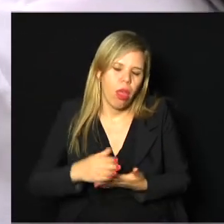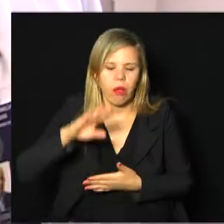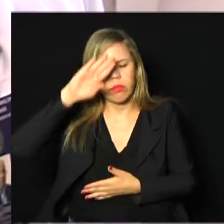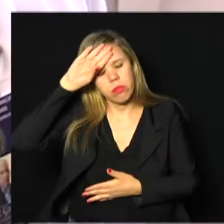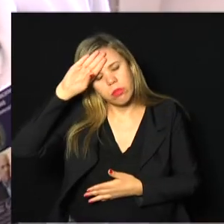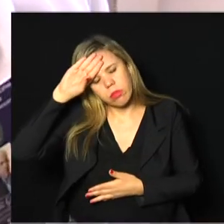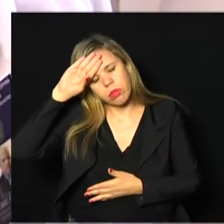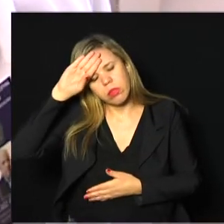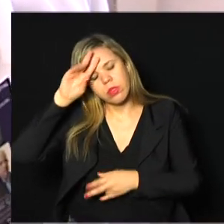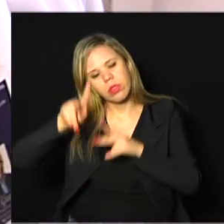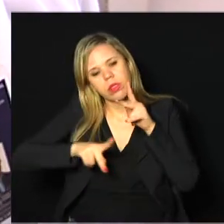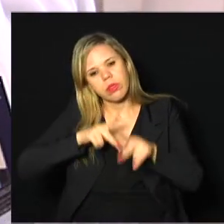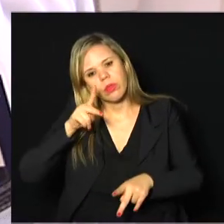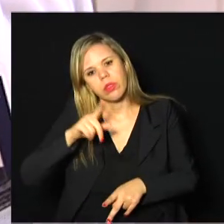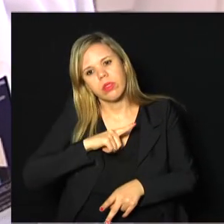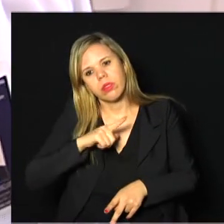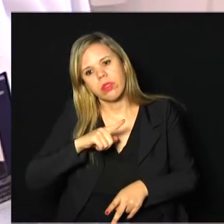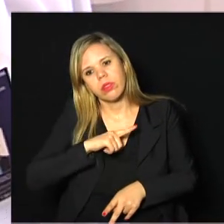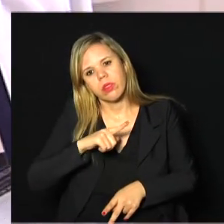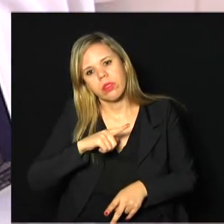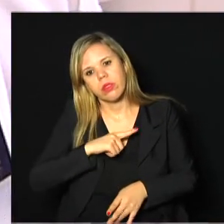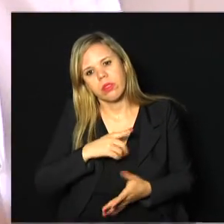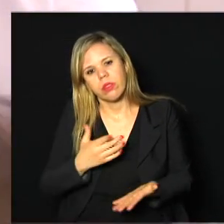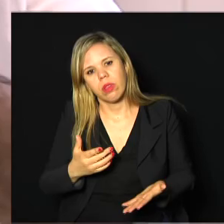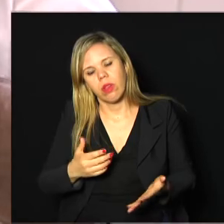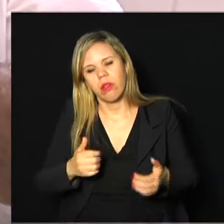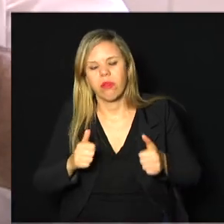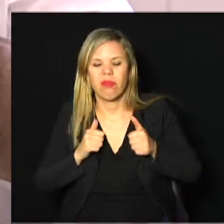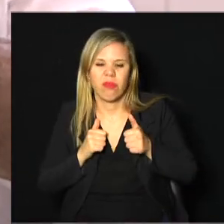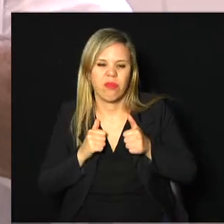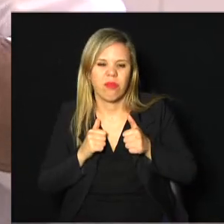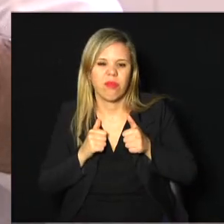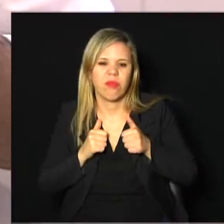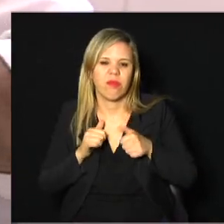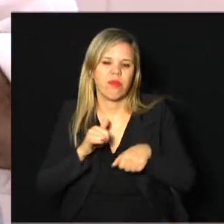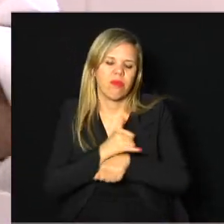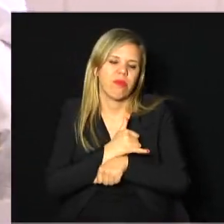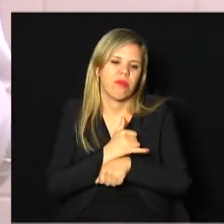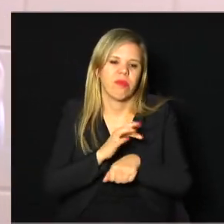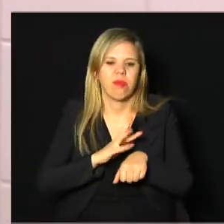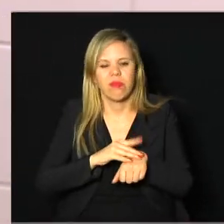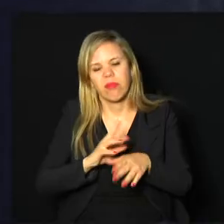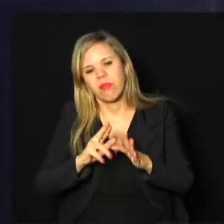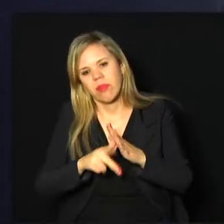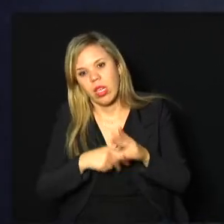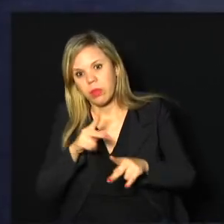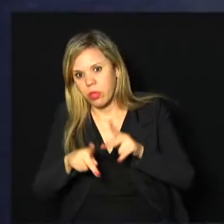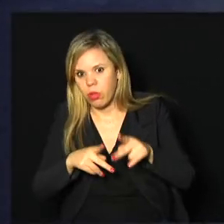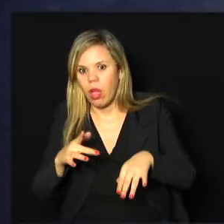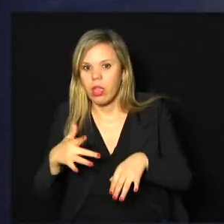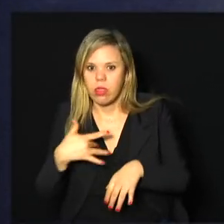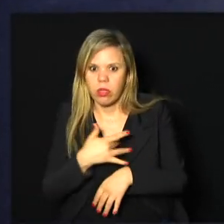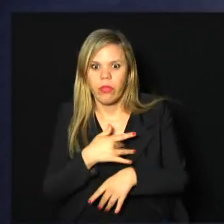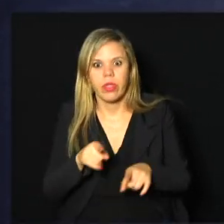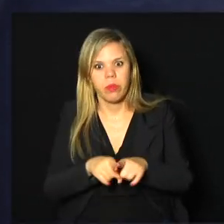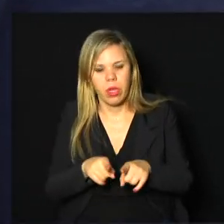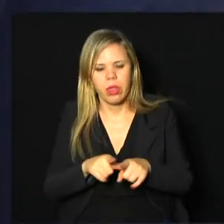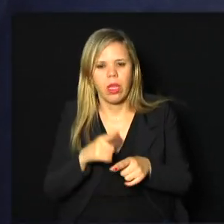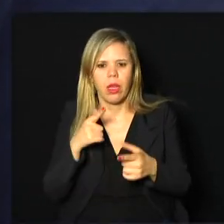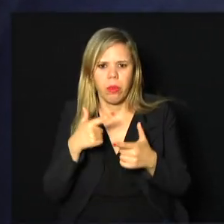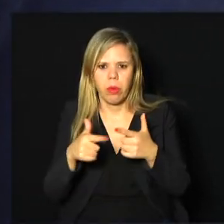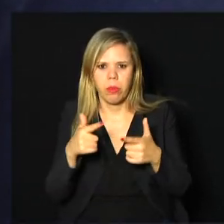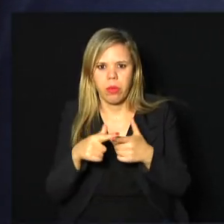e febre, e que as pessoas que têm ou comorbidades, ou os idosos, ou até às vezes pessoas saudáveis, podem